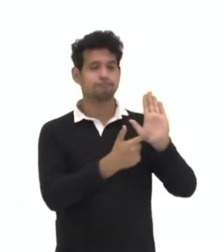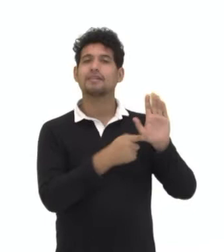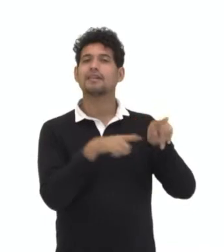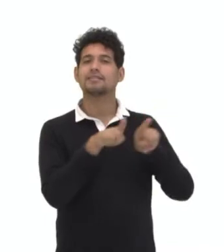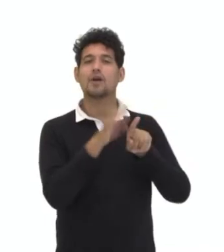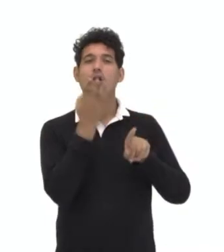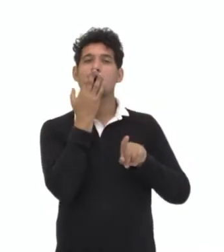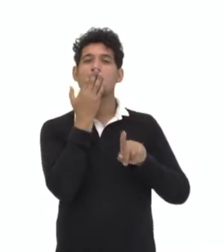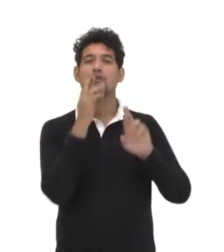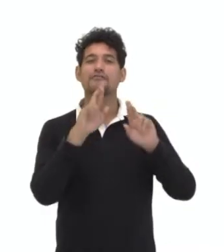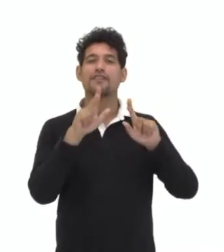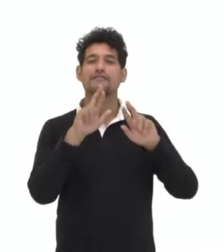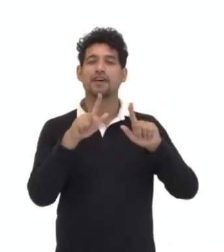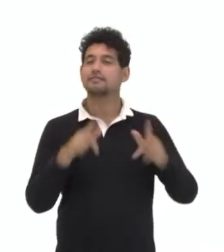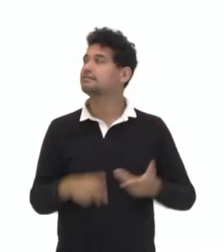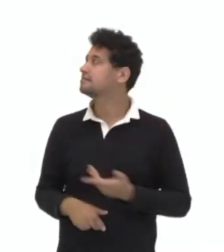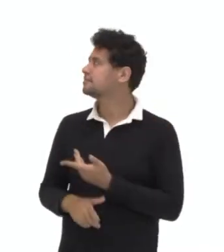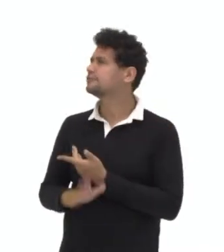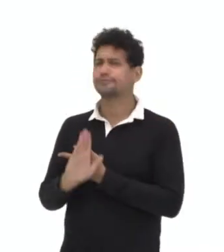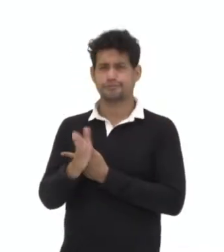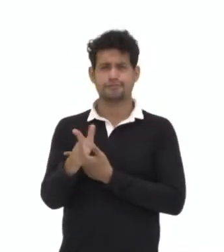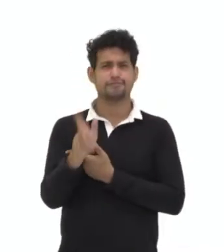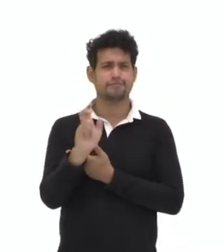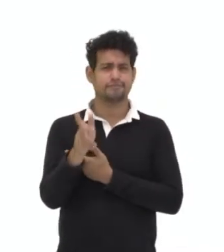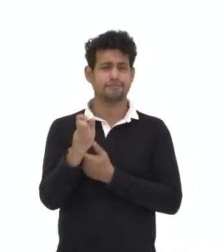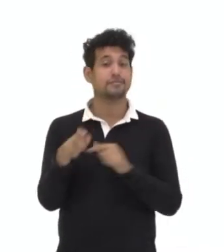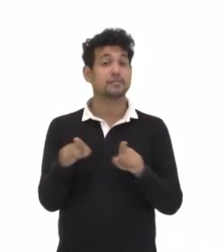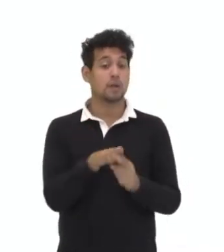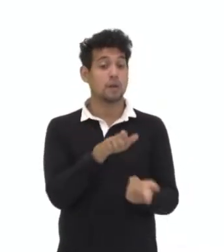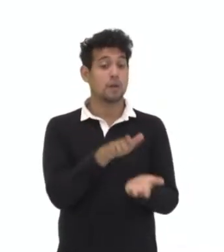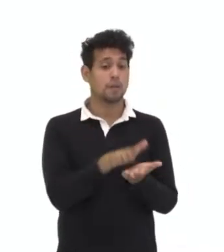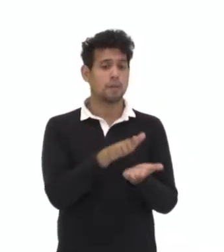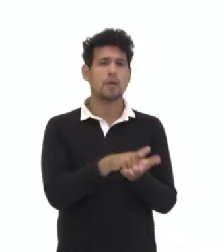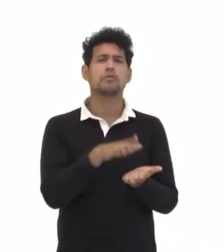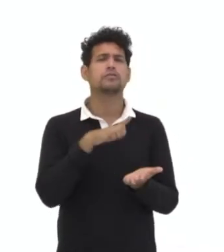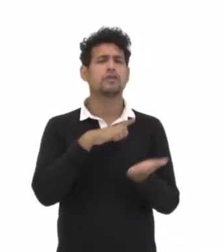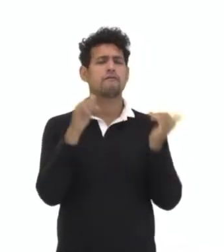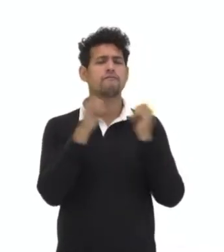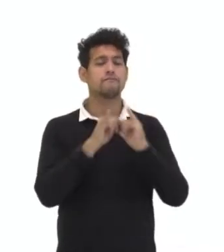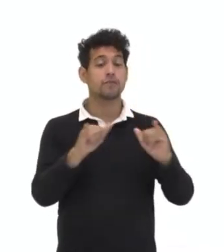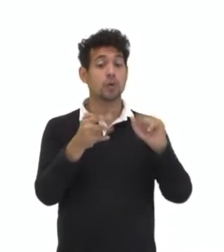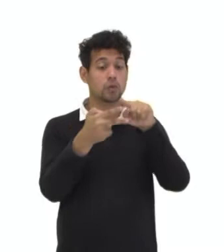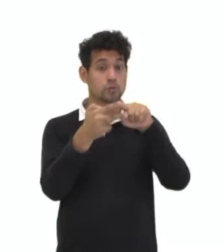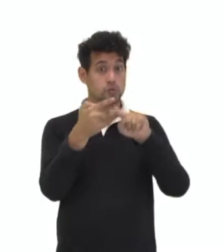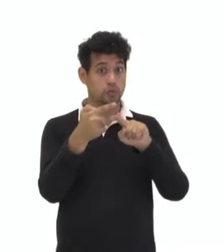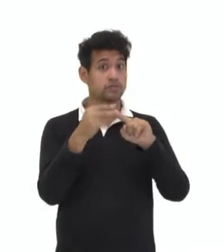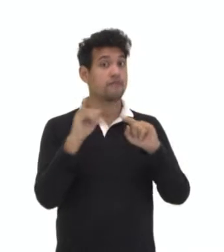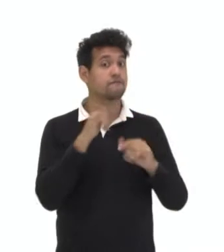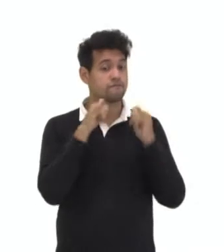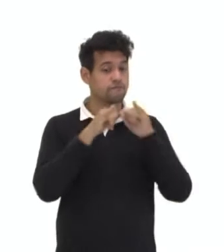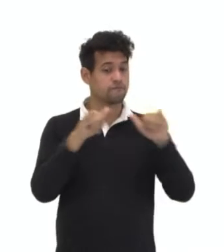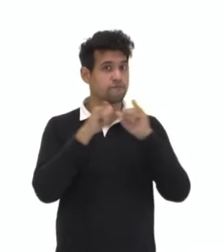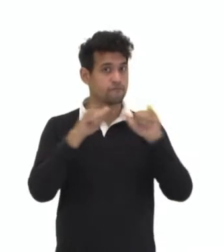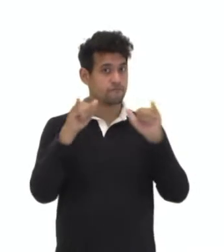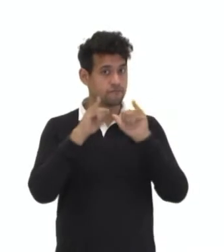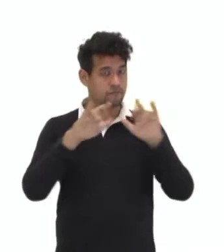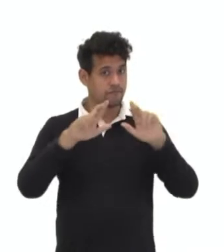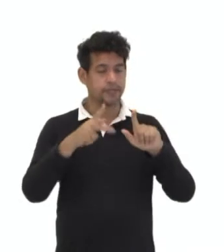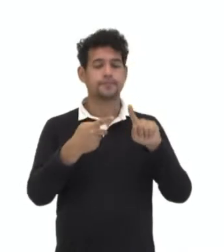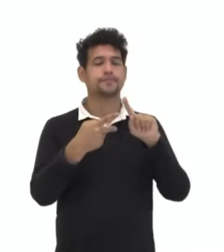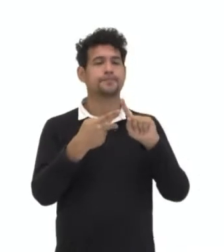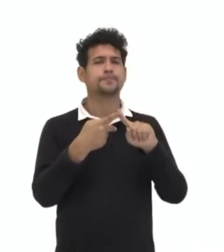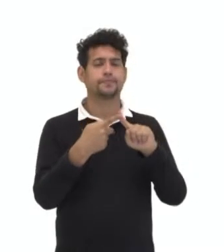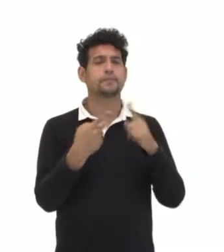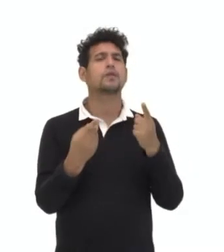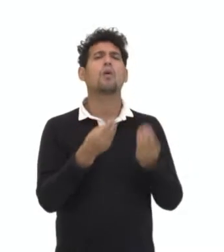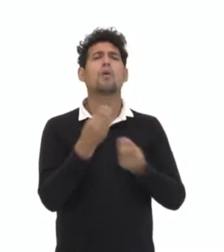outra cor. Então, você já pode observar que o panfleto ele está divulgando duas coisas. Como a